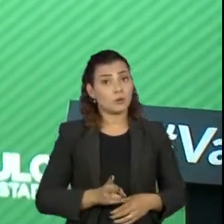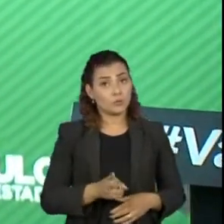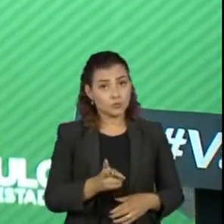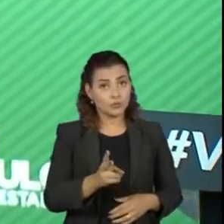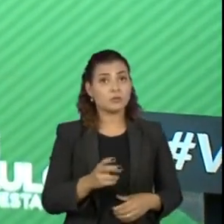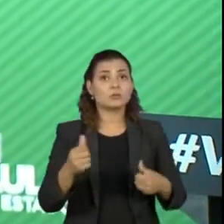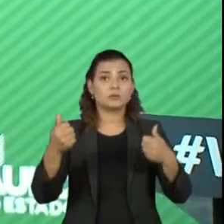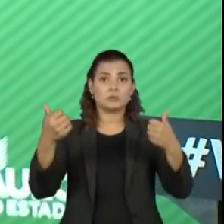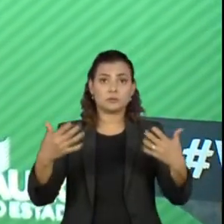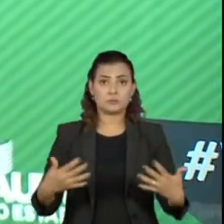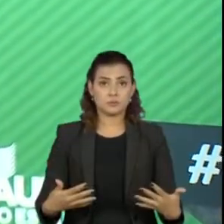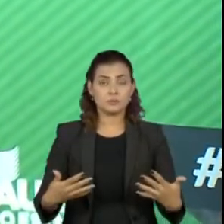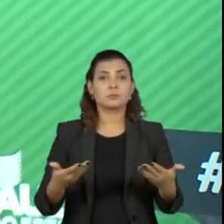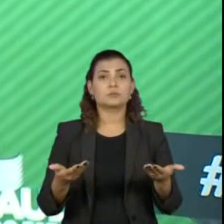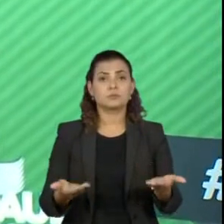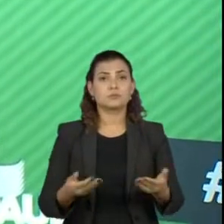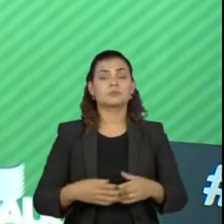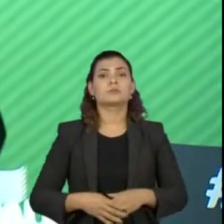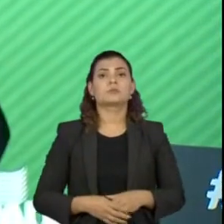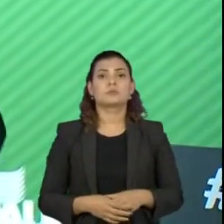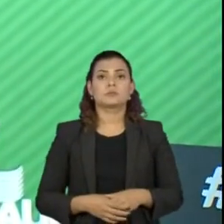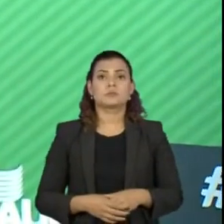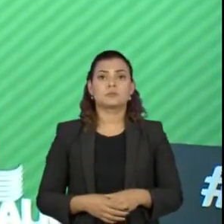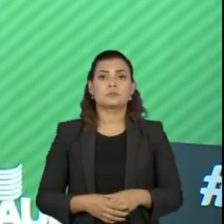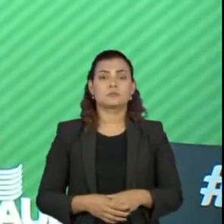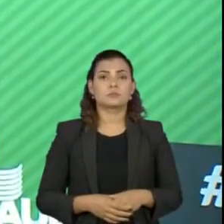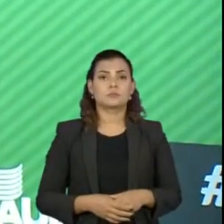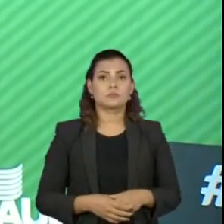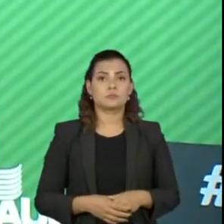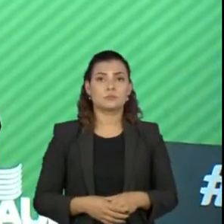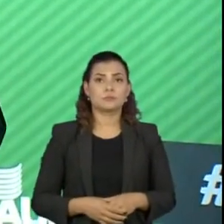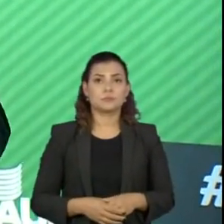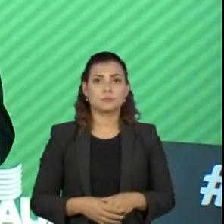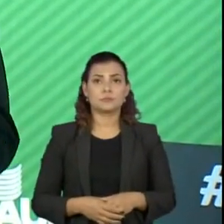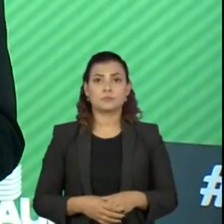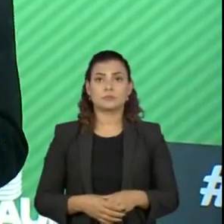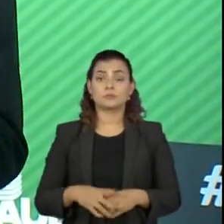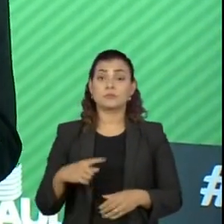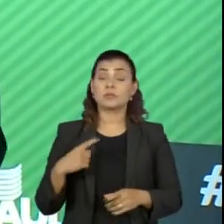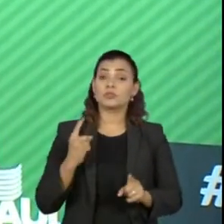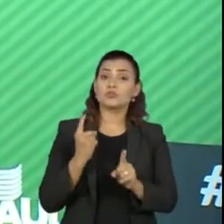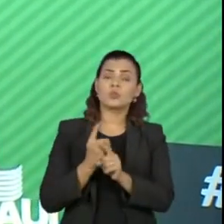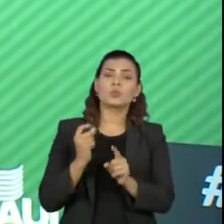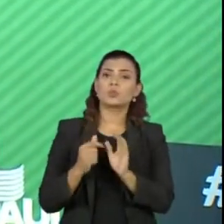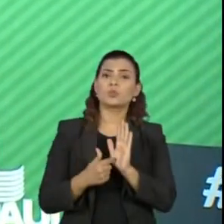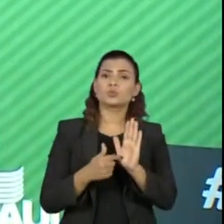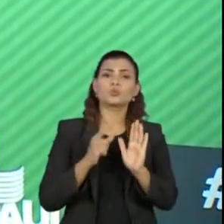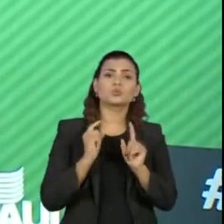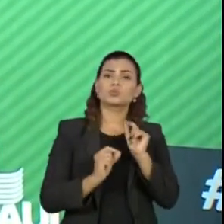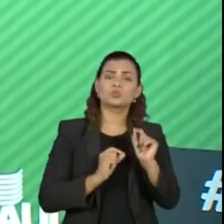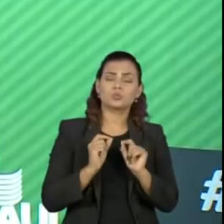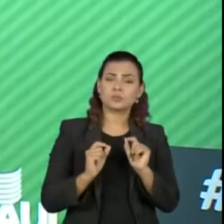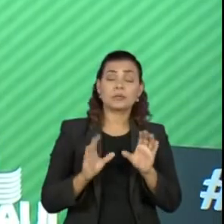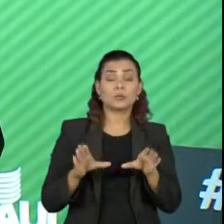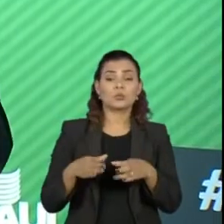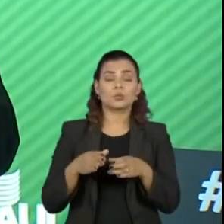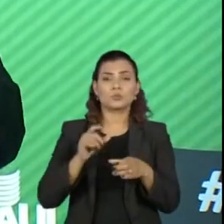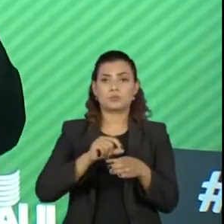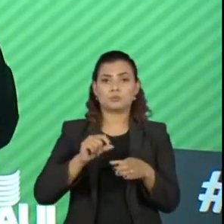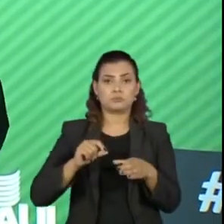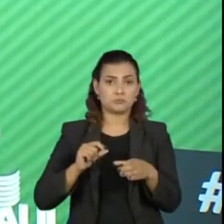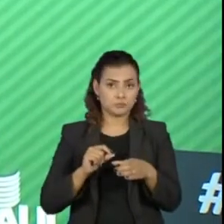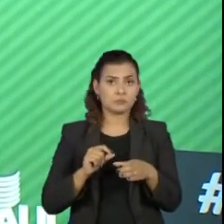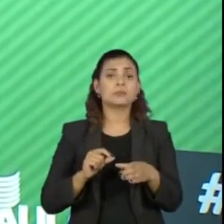nossa explicação, que a gente estava trabalhando com essa pirâmide, o que a gente encontrou nesse grupo